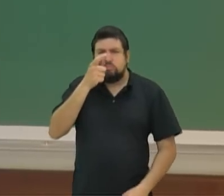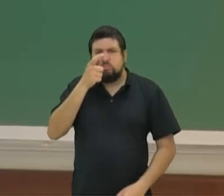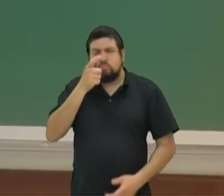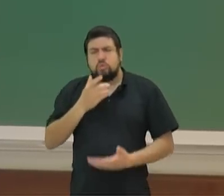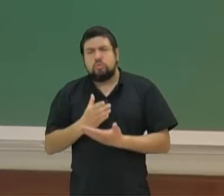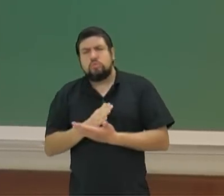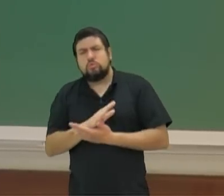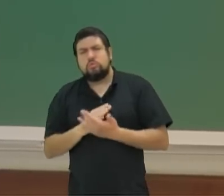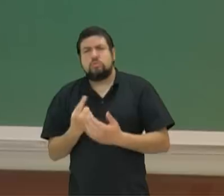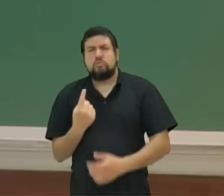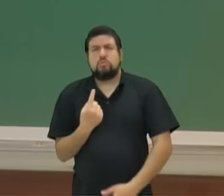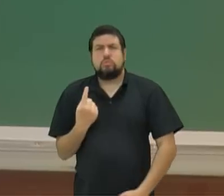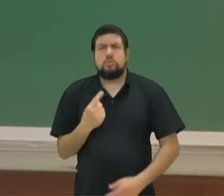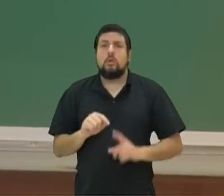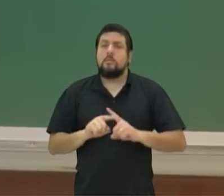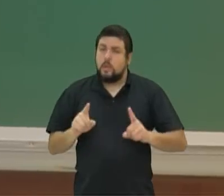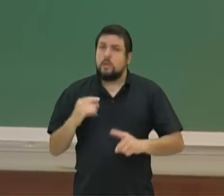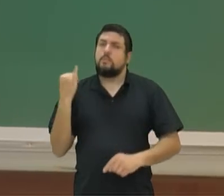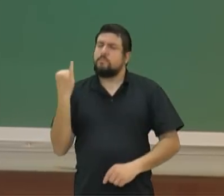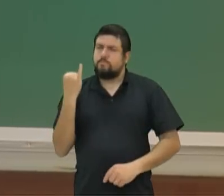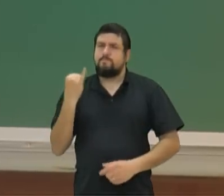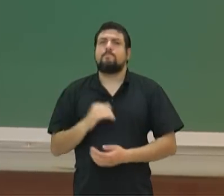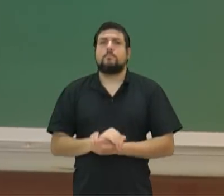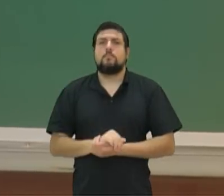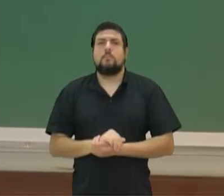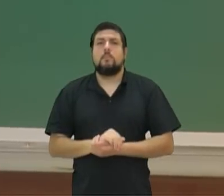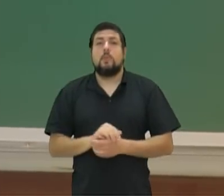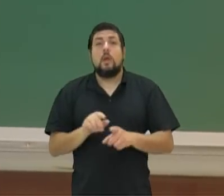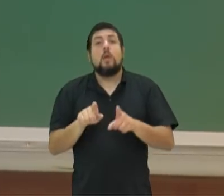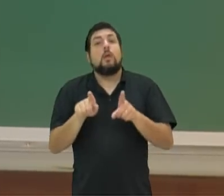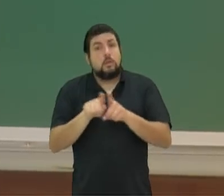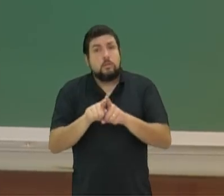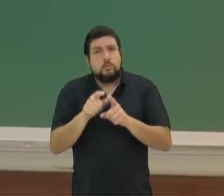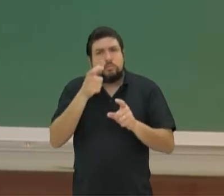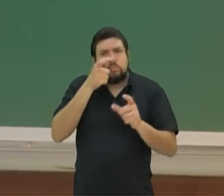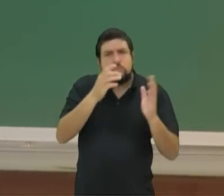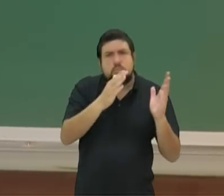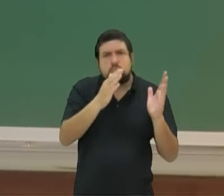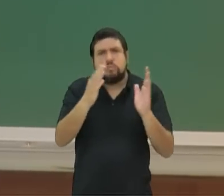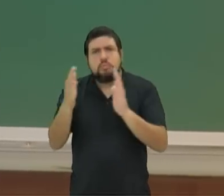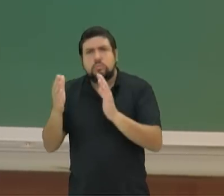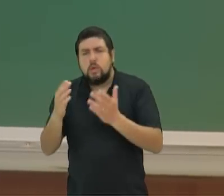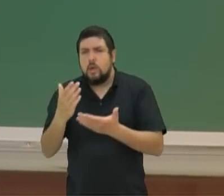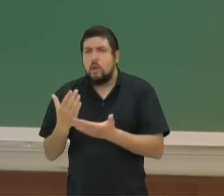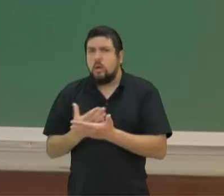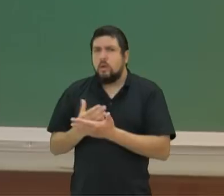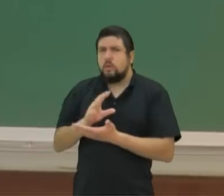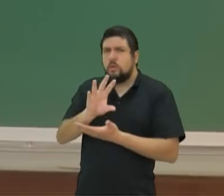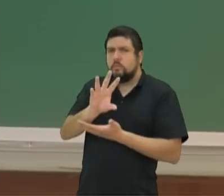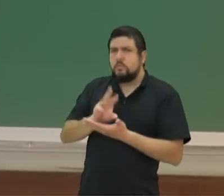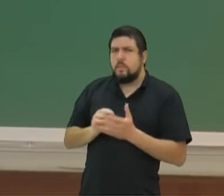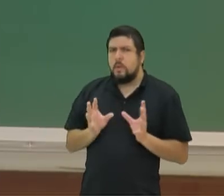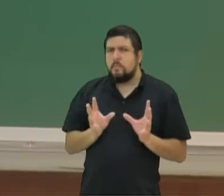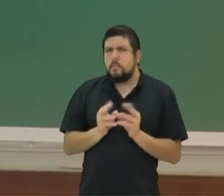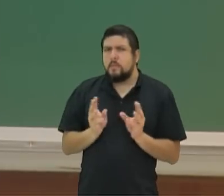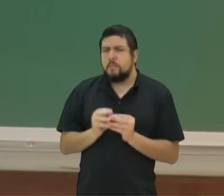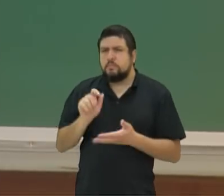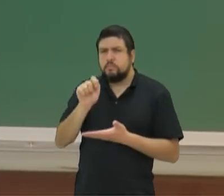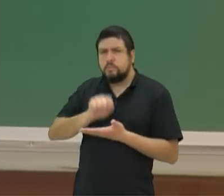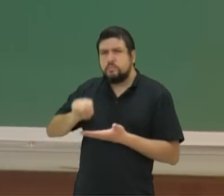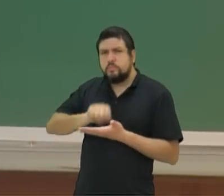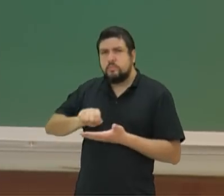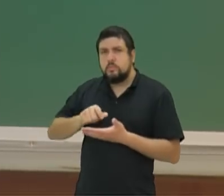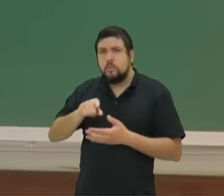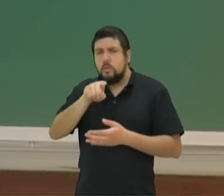importante. Também é legal você fazer resumos no seu caderno dos assuntos que a gente está trabalhando. Então assista a videoaula e vá